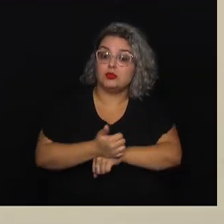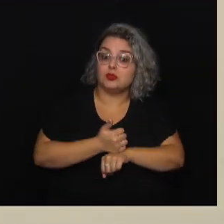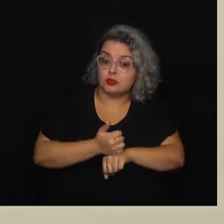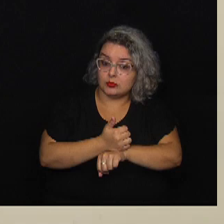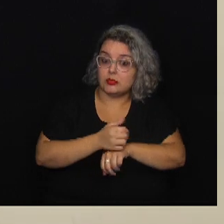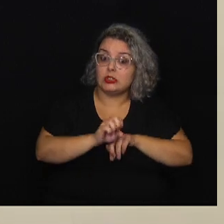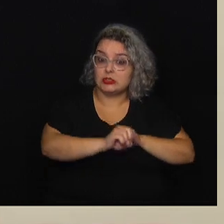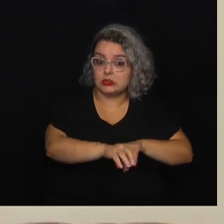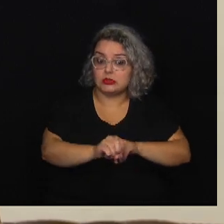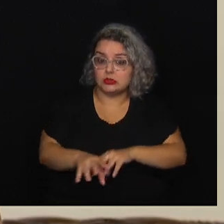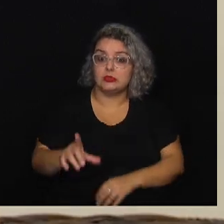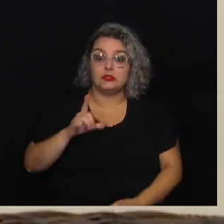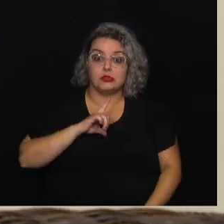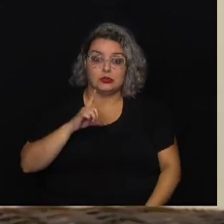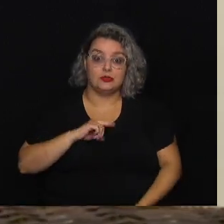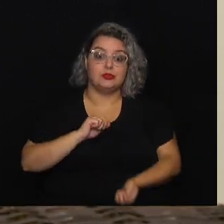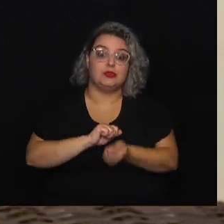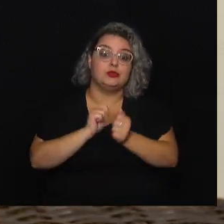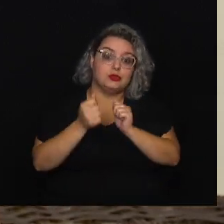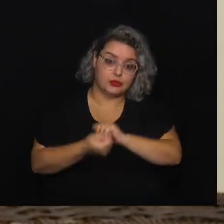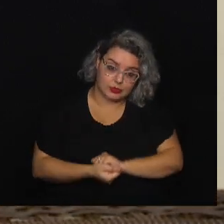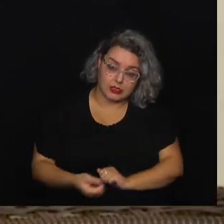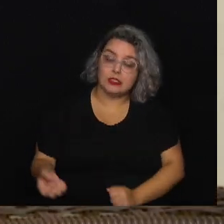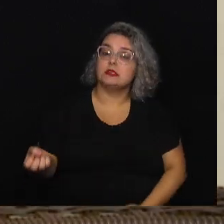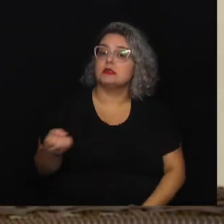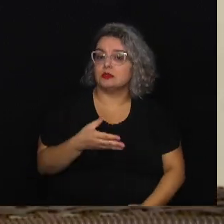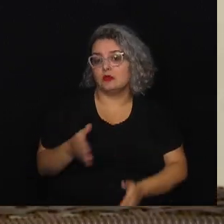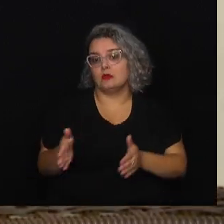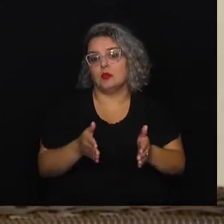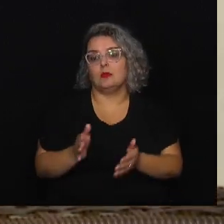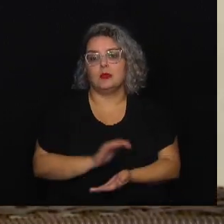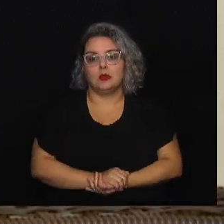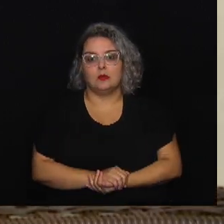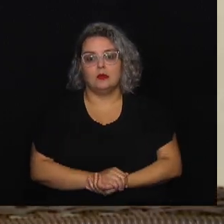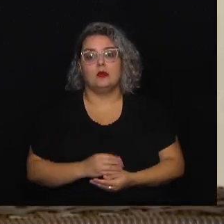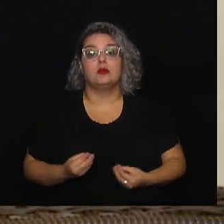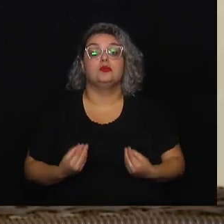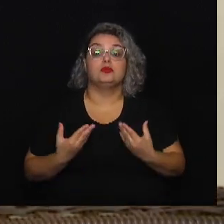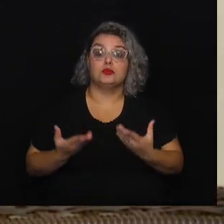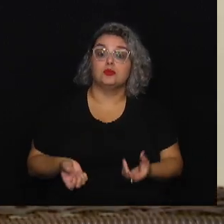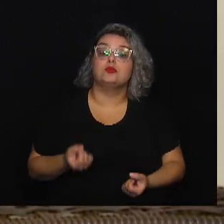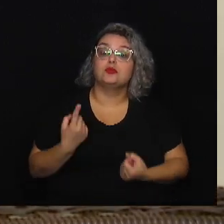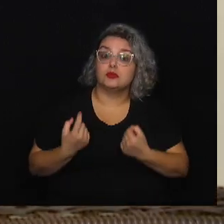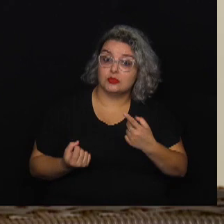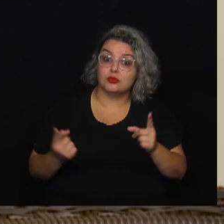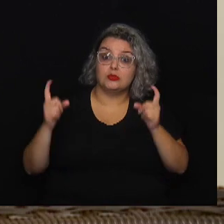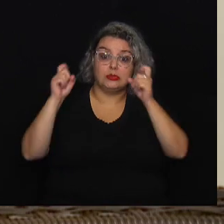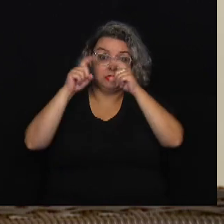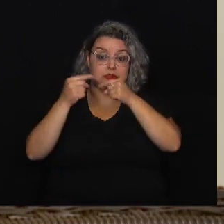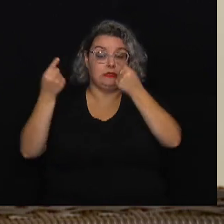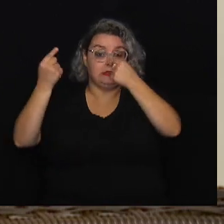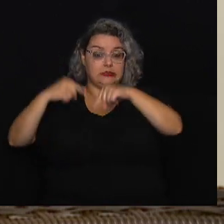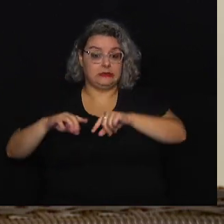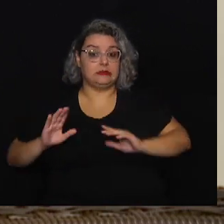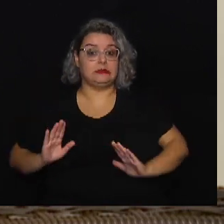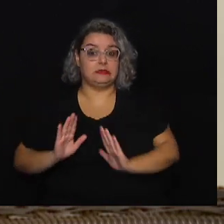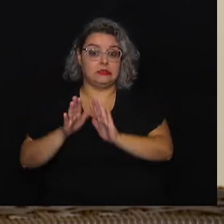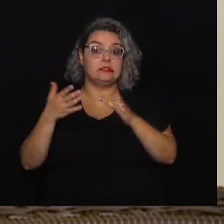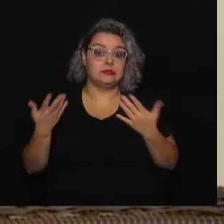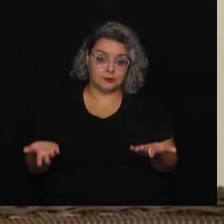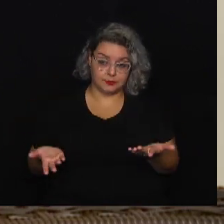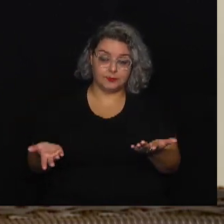educação tiveram que se adequar a esse novo momento. Trouxe algumas dificuldades, alguns desafios que nós enfrentamos,